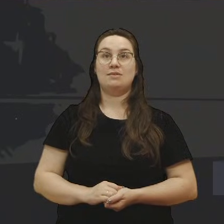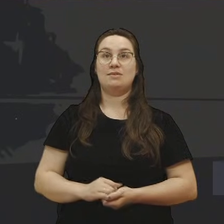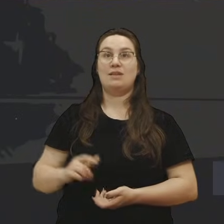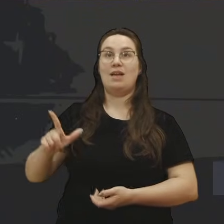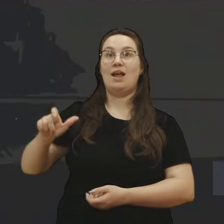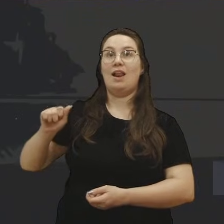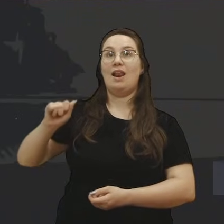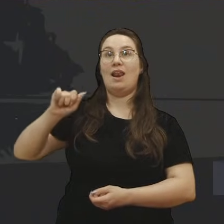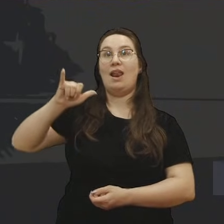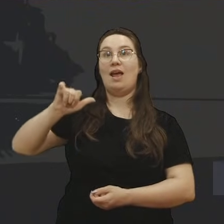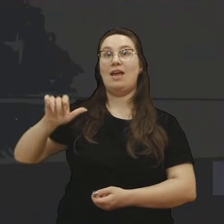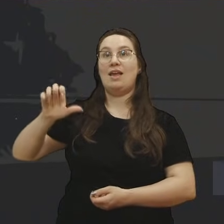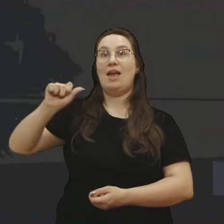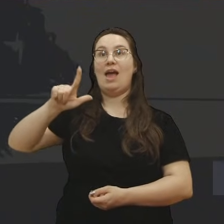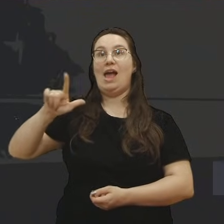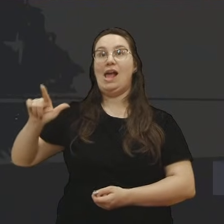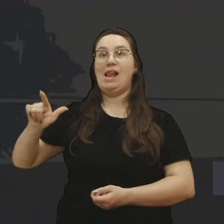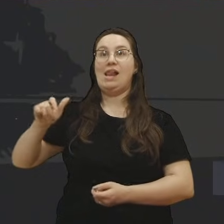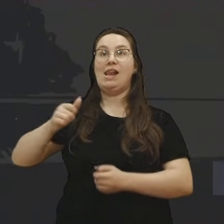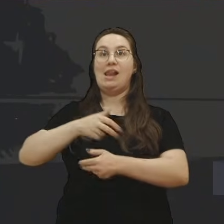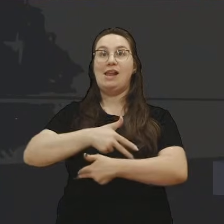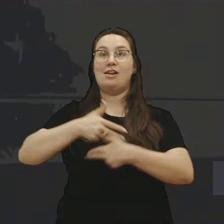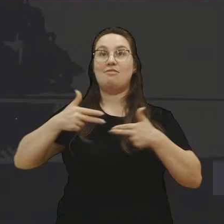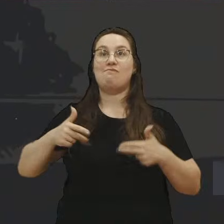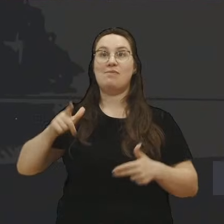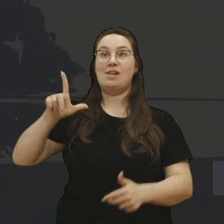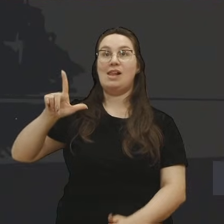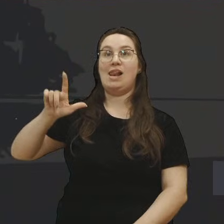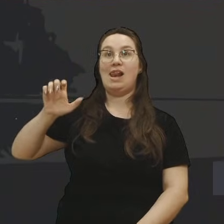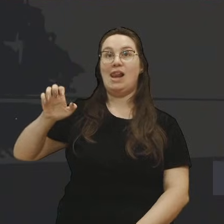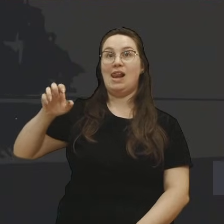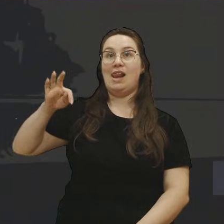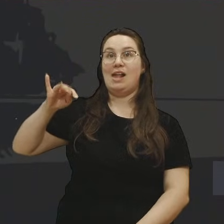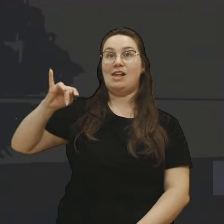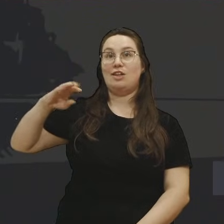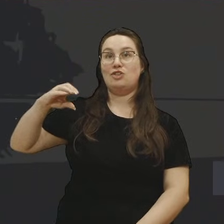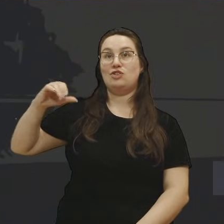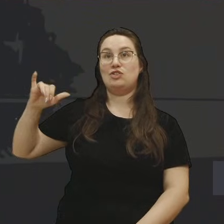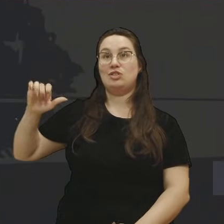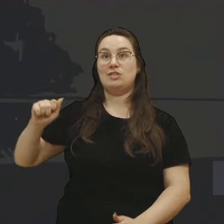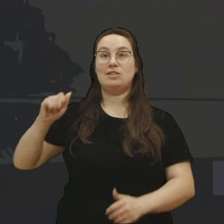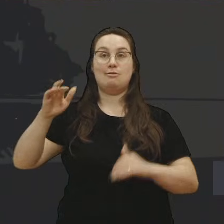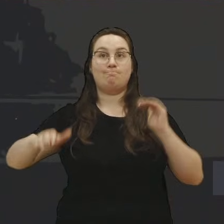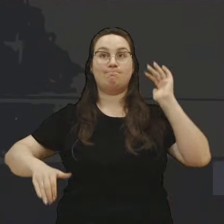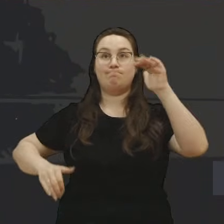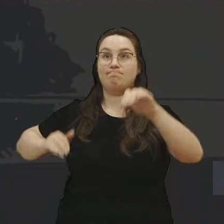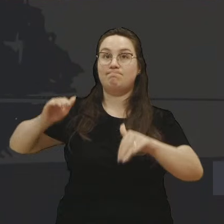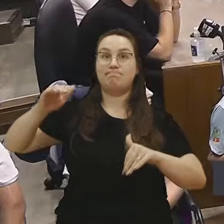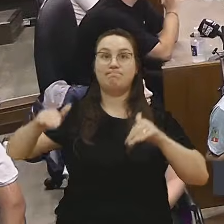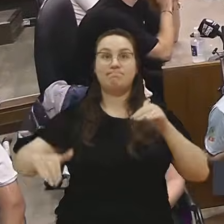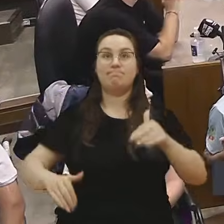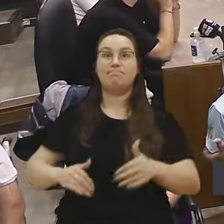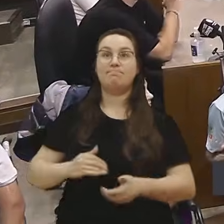Layalia Mili, do Taekwondo, e Letícia Bacarim Poleto, da natação.